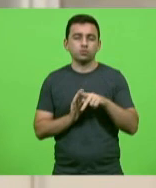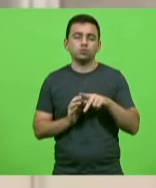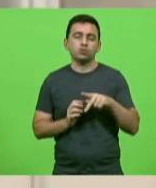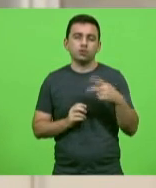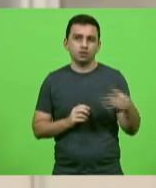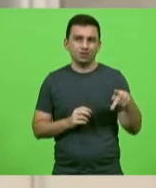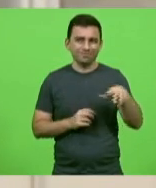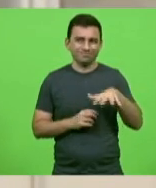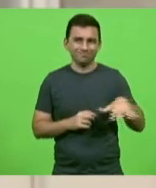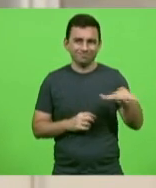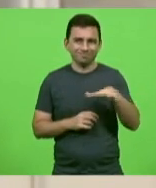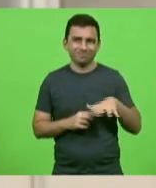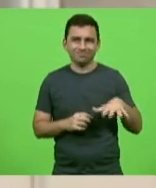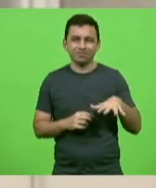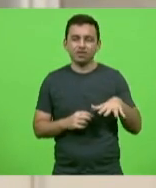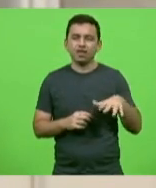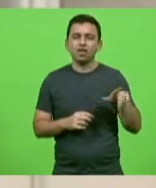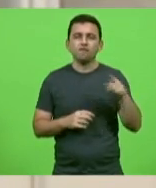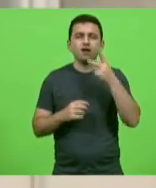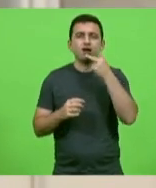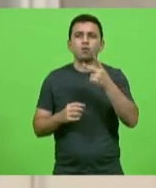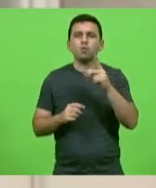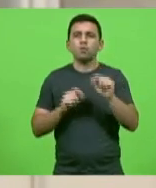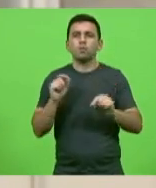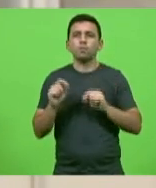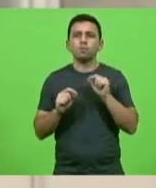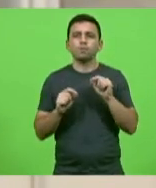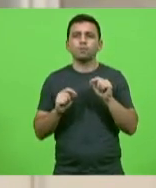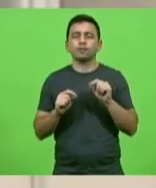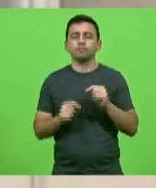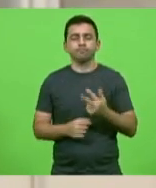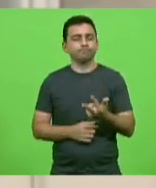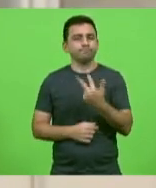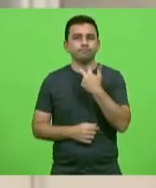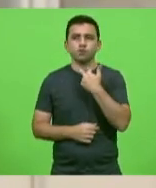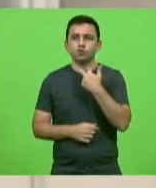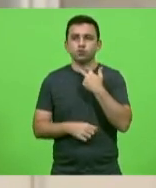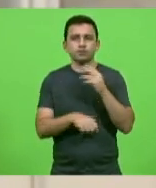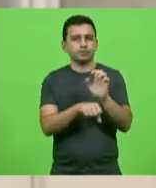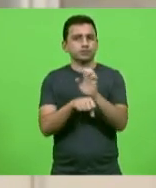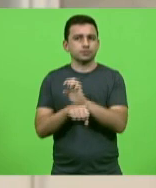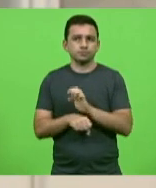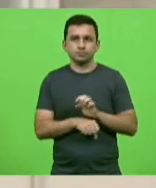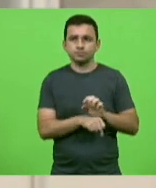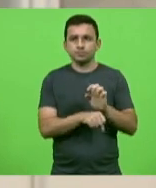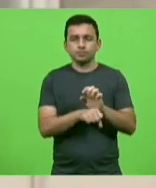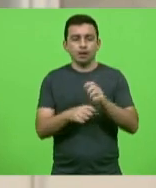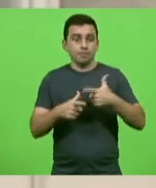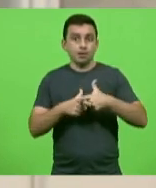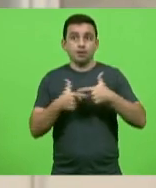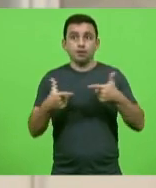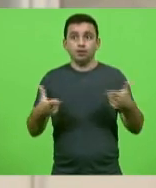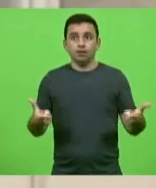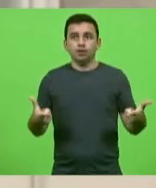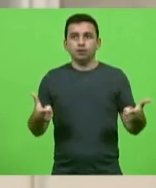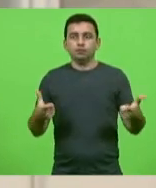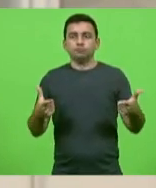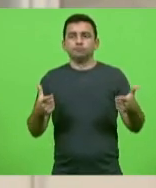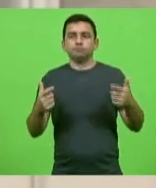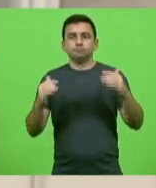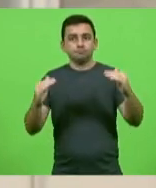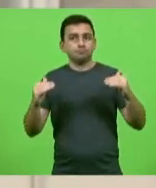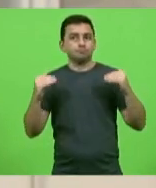seu órgão plenário de claro que as pessoas não podem os estados-membros ampliar O Rol de